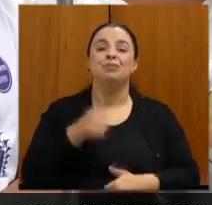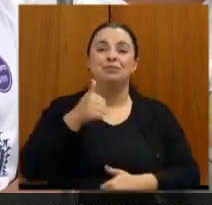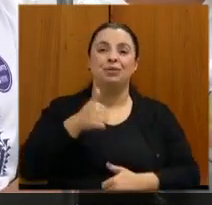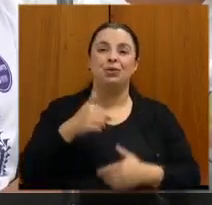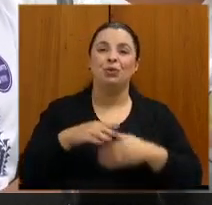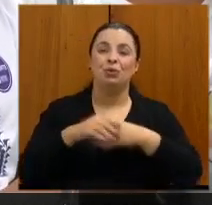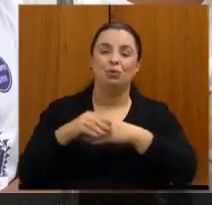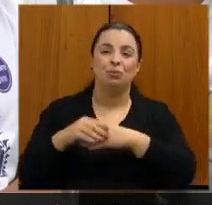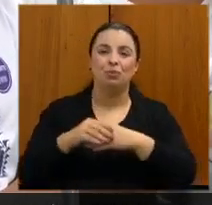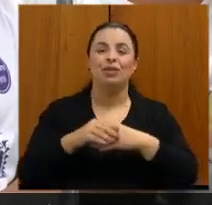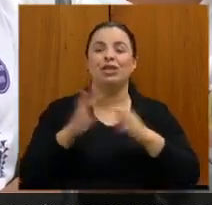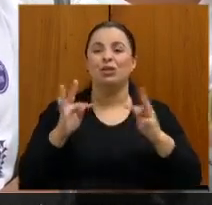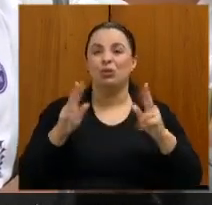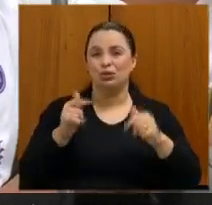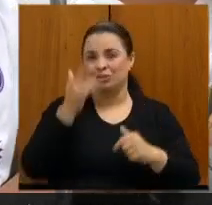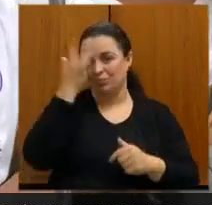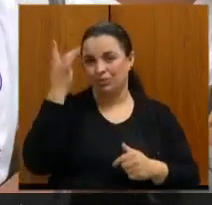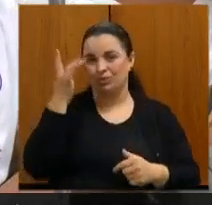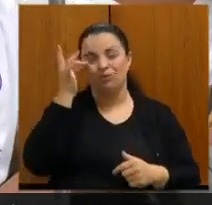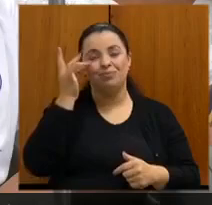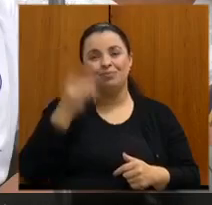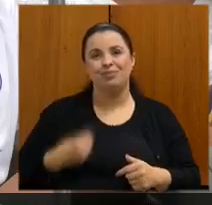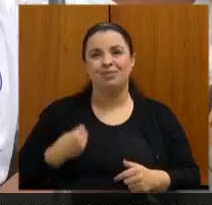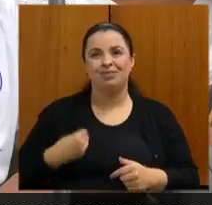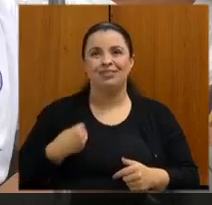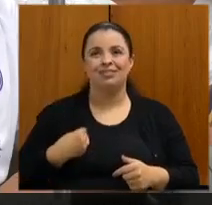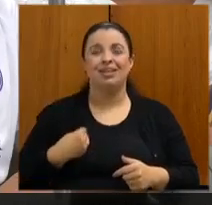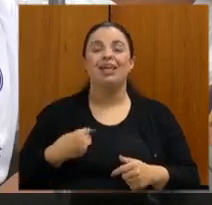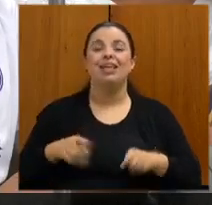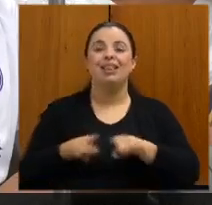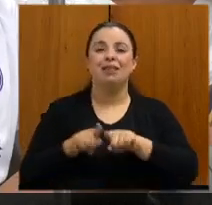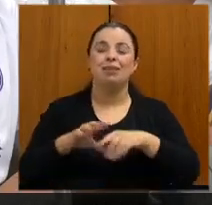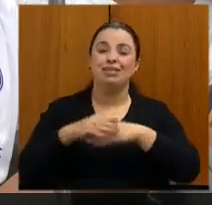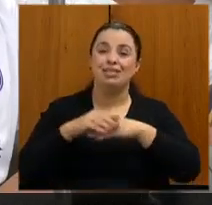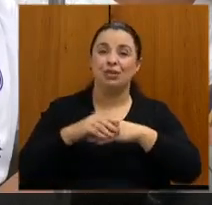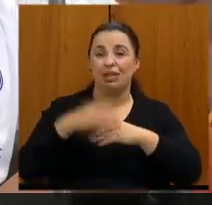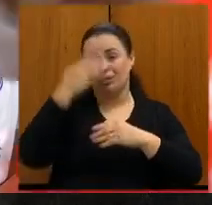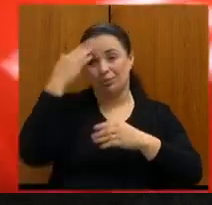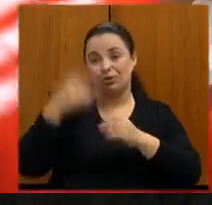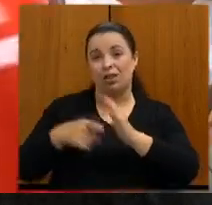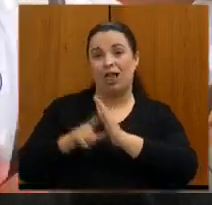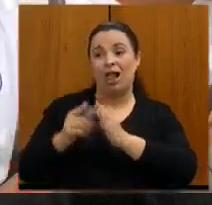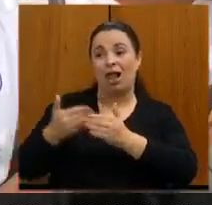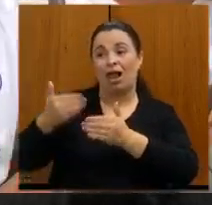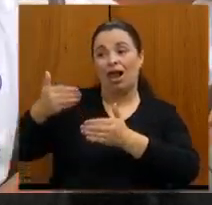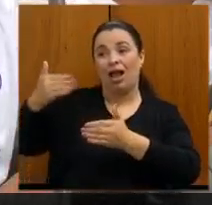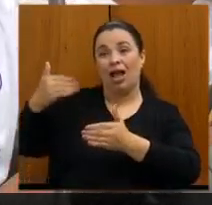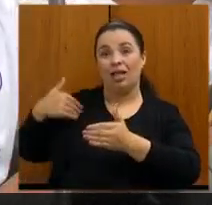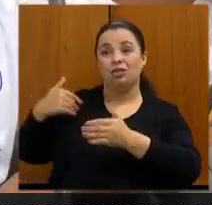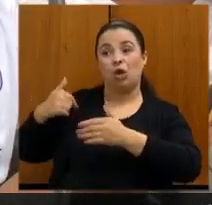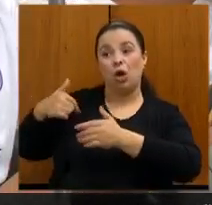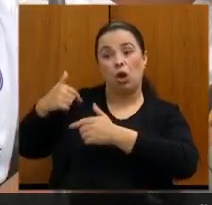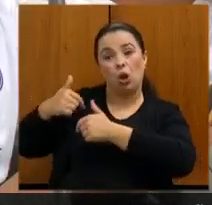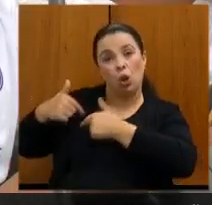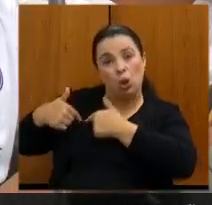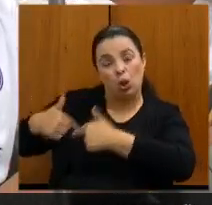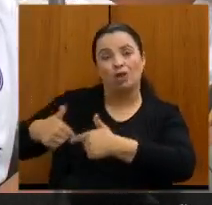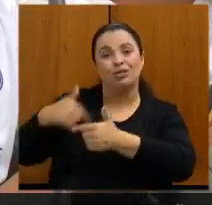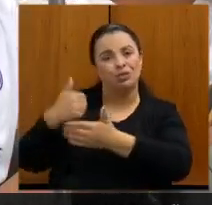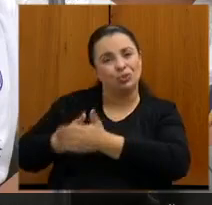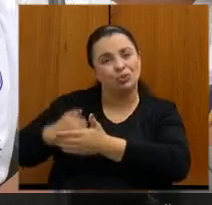e primeiro também saiu da todo mundo que me precede na luta porque eu sempre repito eu acho que as pessoas têm que se